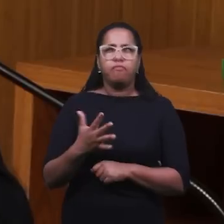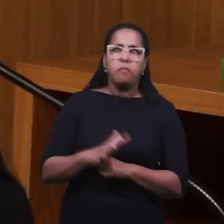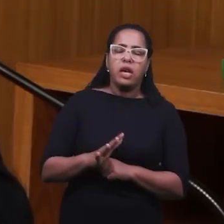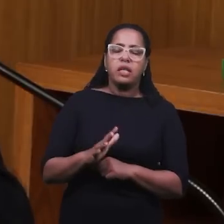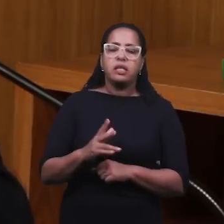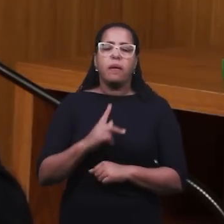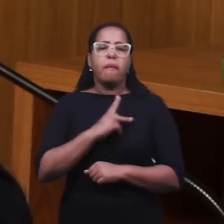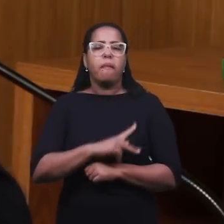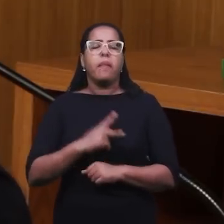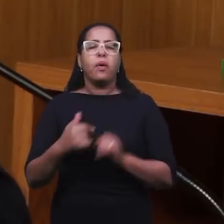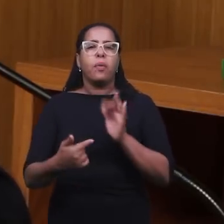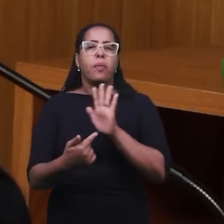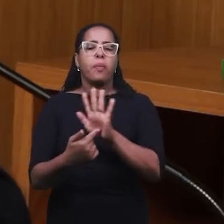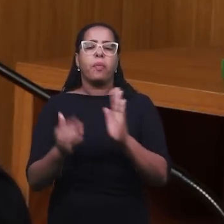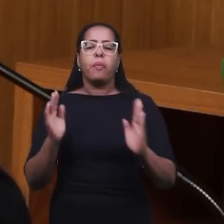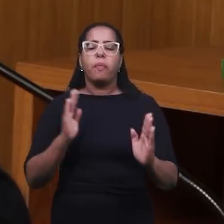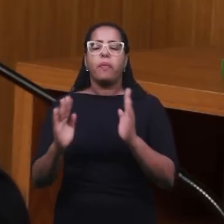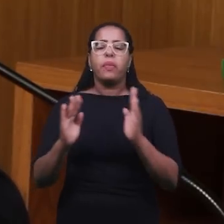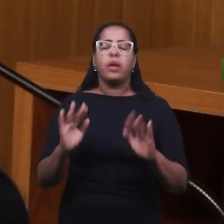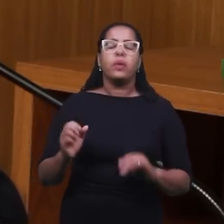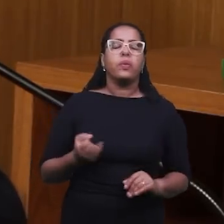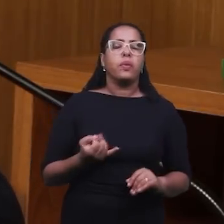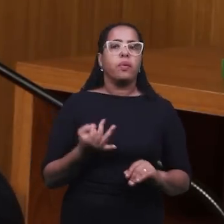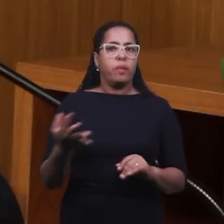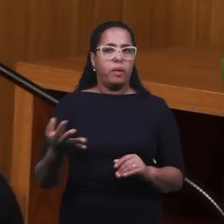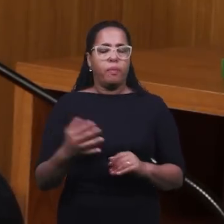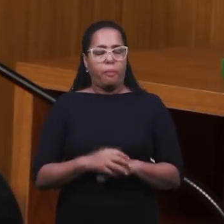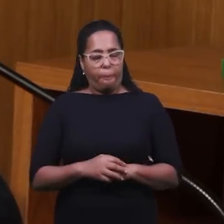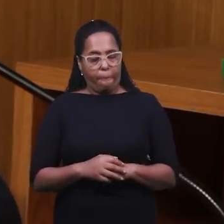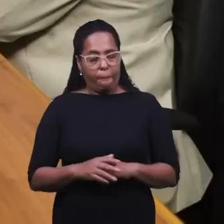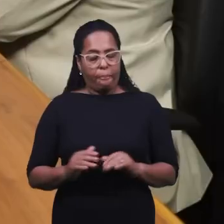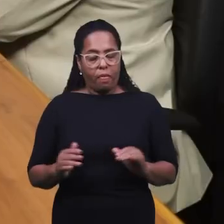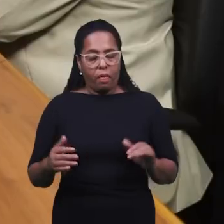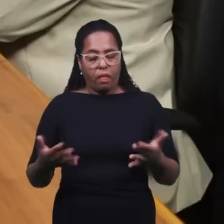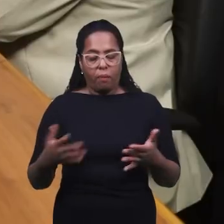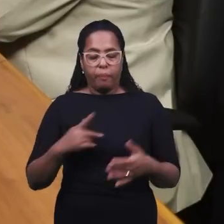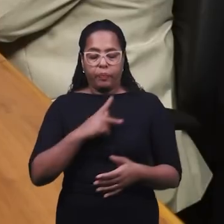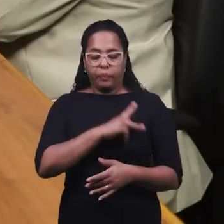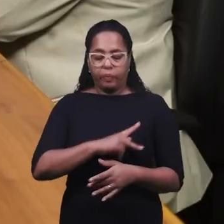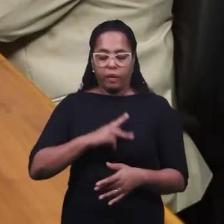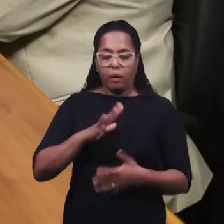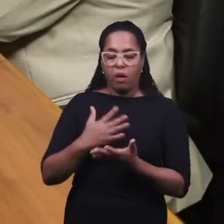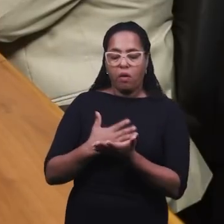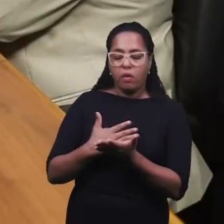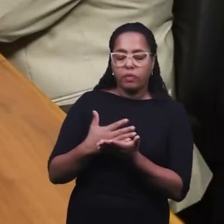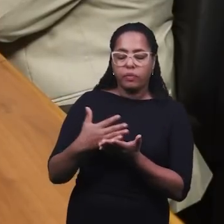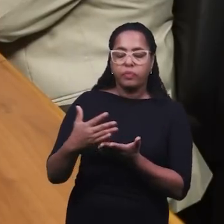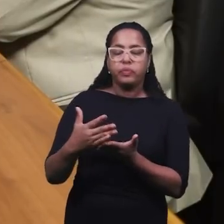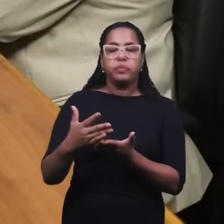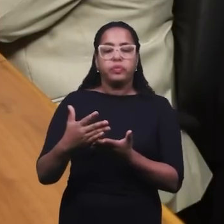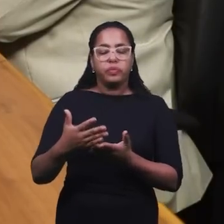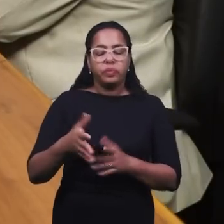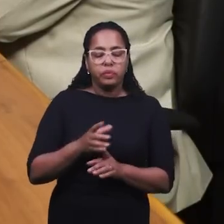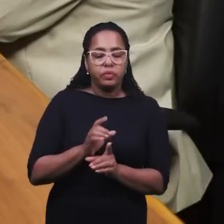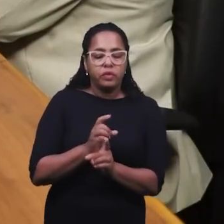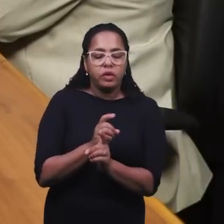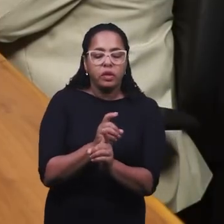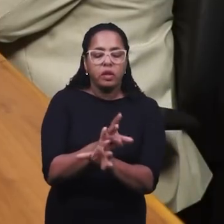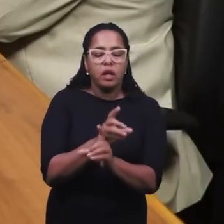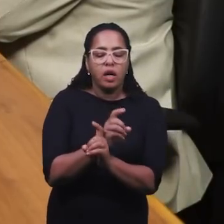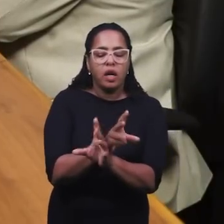se converteu o quê? A igreja já tinha o quê? 10 anos de idade, talvez isso, não tenho, aqui não me falha a memória.